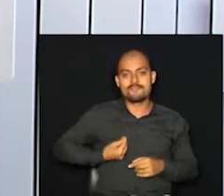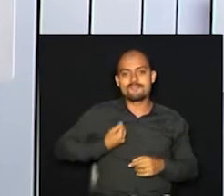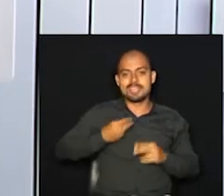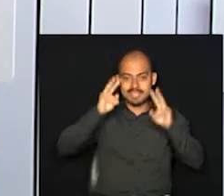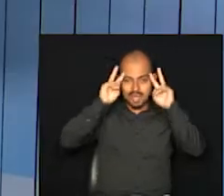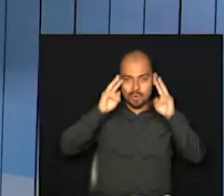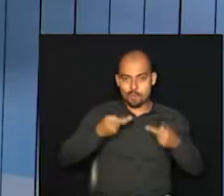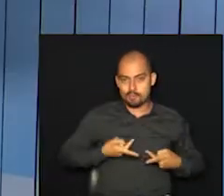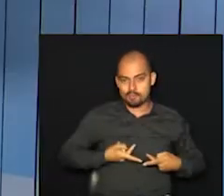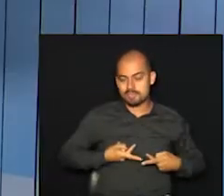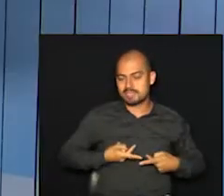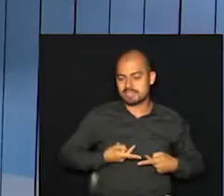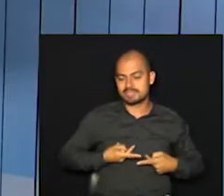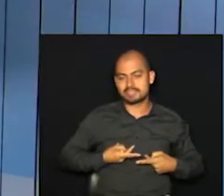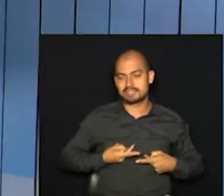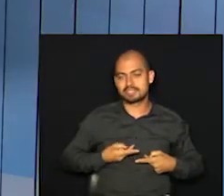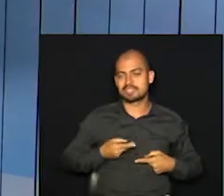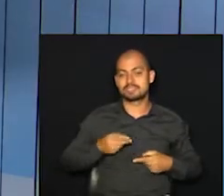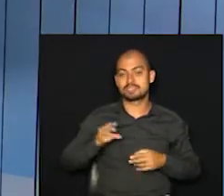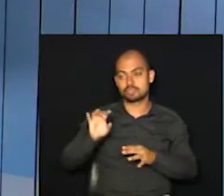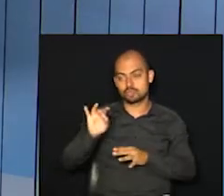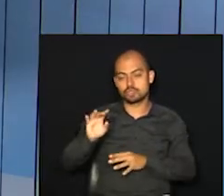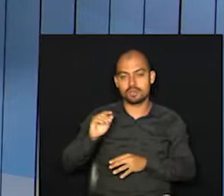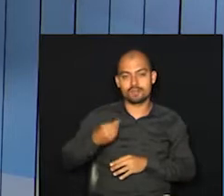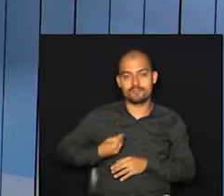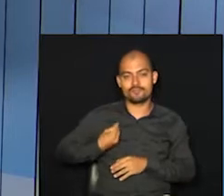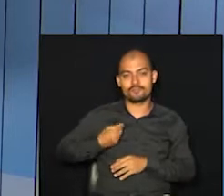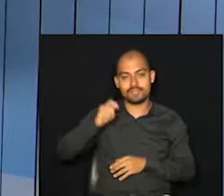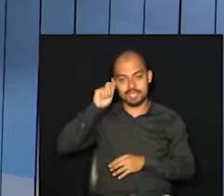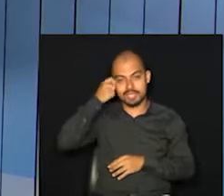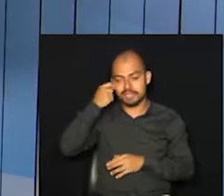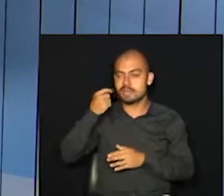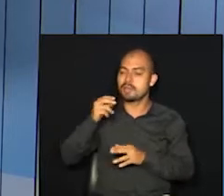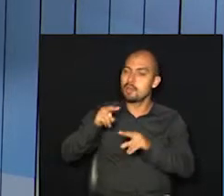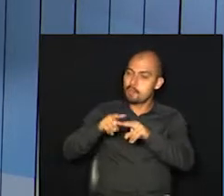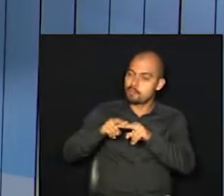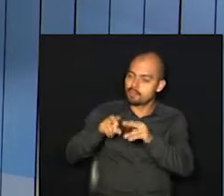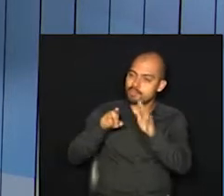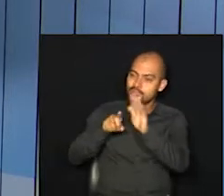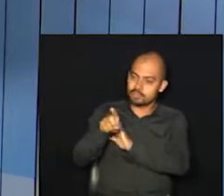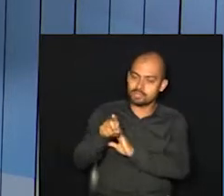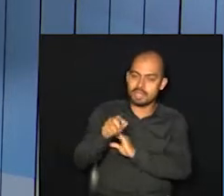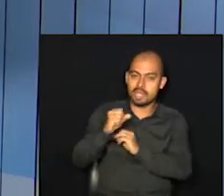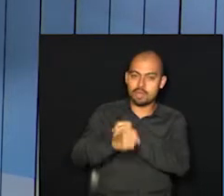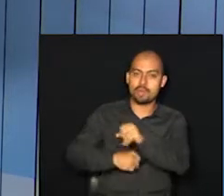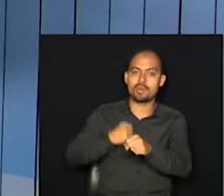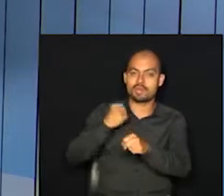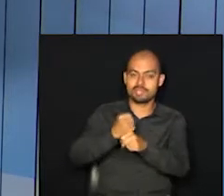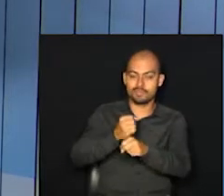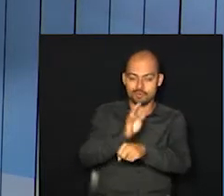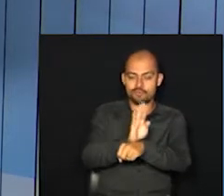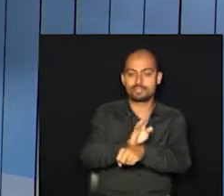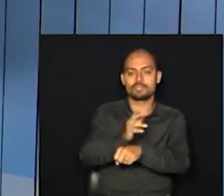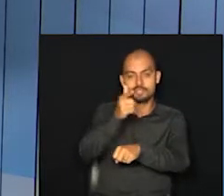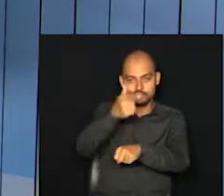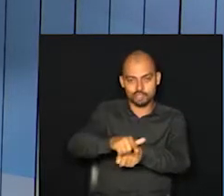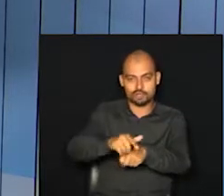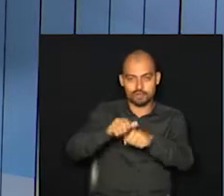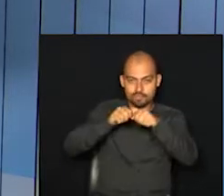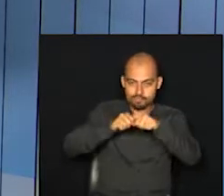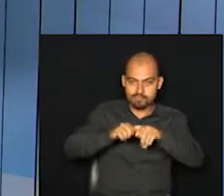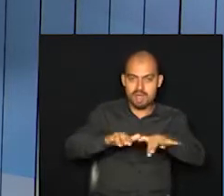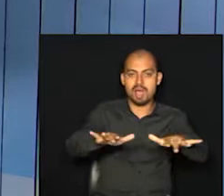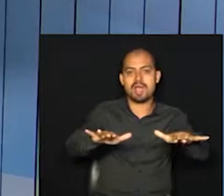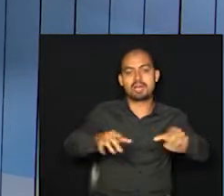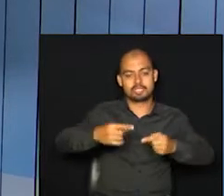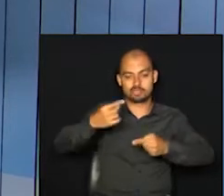não só da vida negra. Por isso até que eu fiz essa pergunta, porque eu tenho certeza que no ano que vem esse vídeo também vai surgir e essa discussão